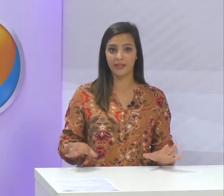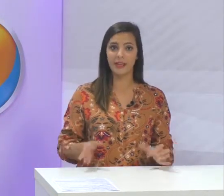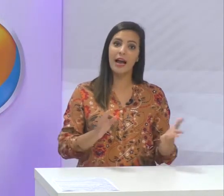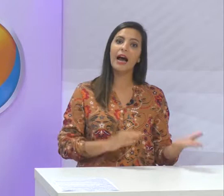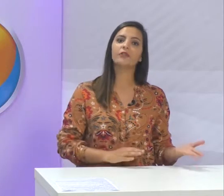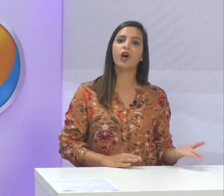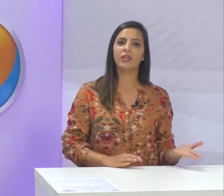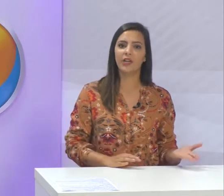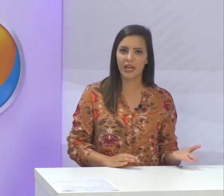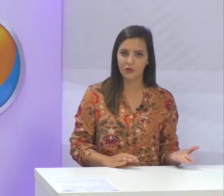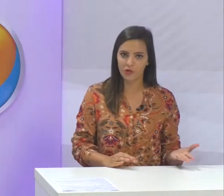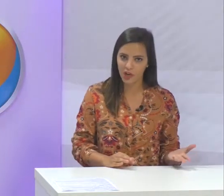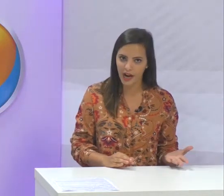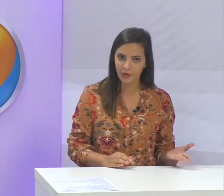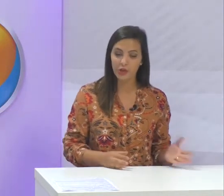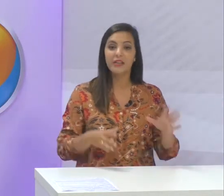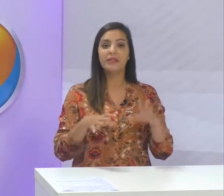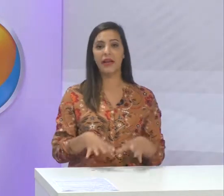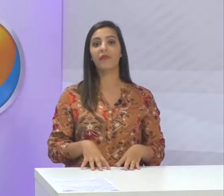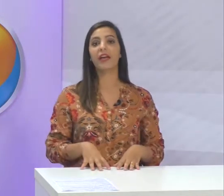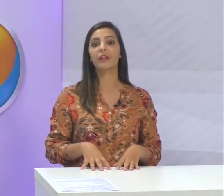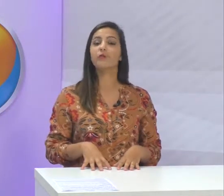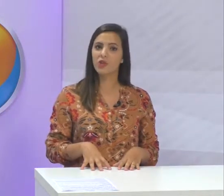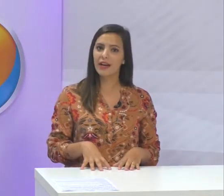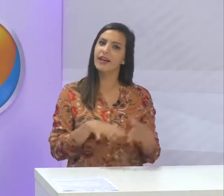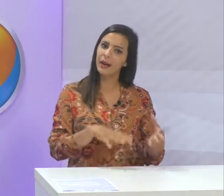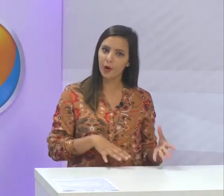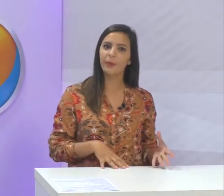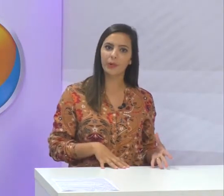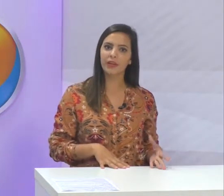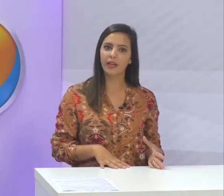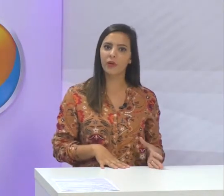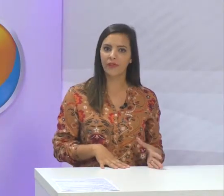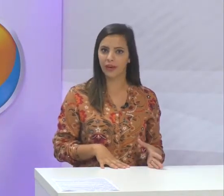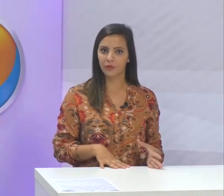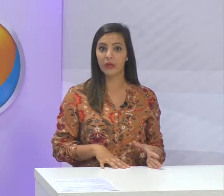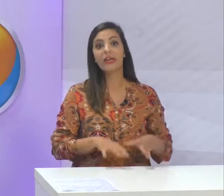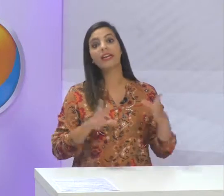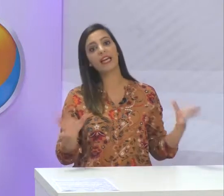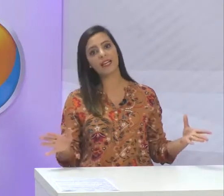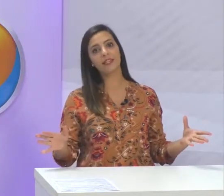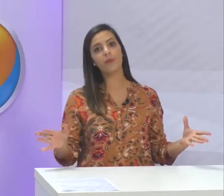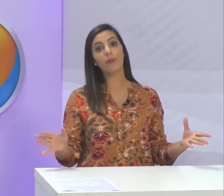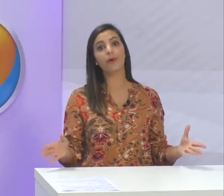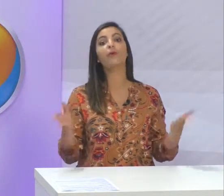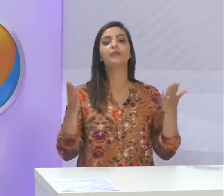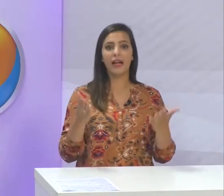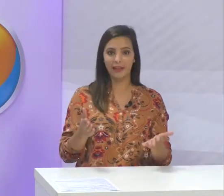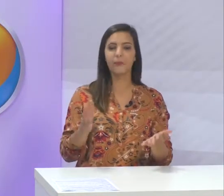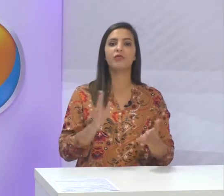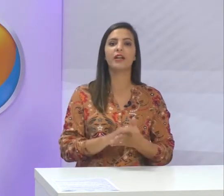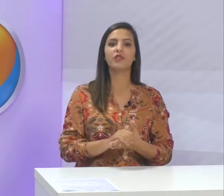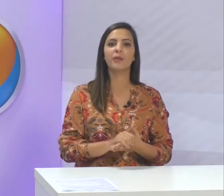dias a troca de ingressos diários será feita no dia e na própria portaria do evento quem ainda não comprou